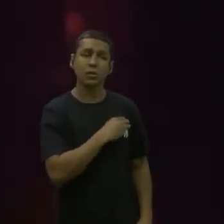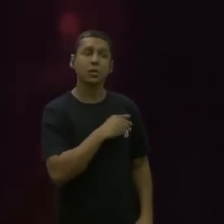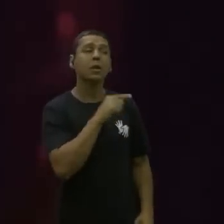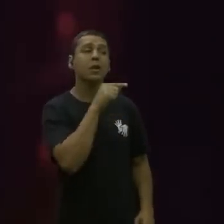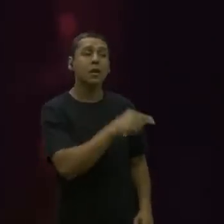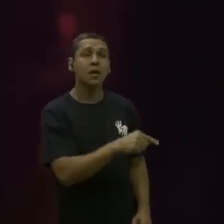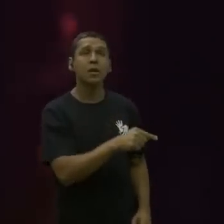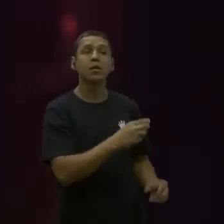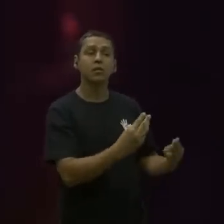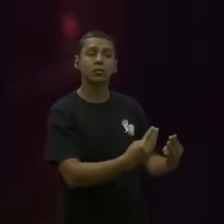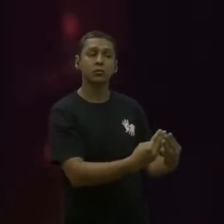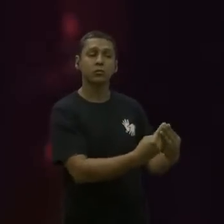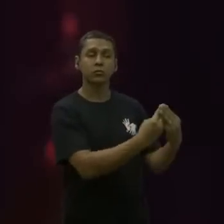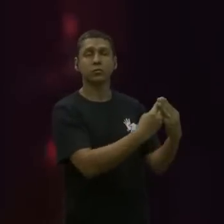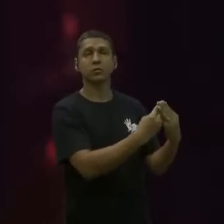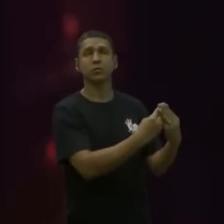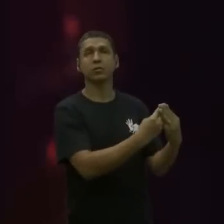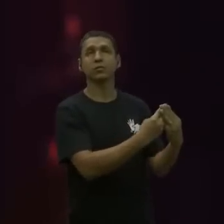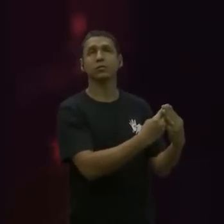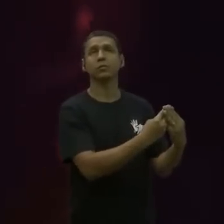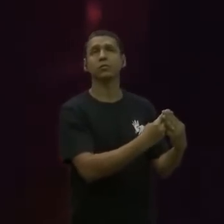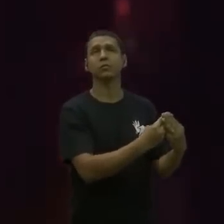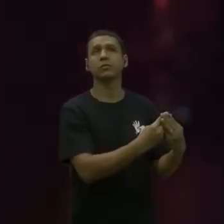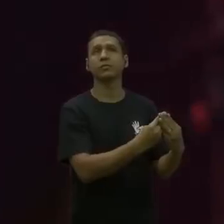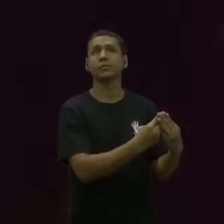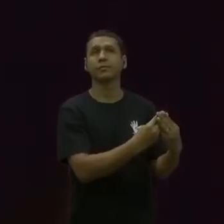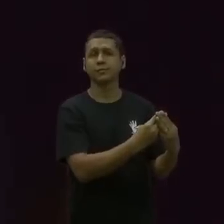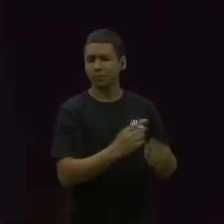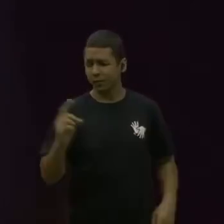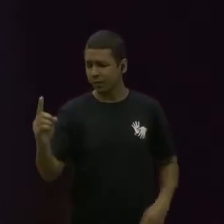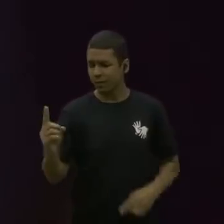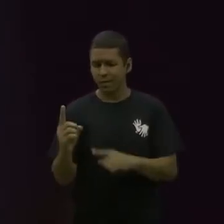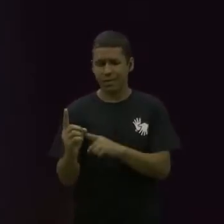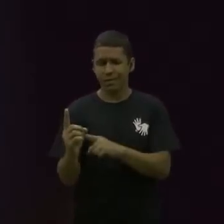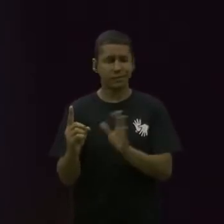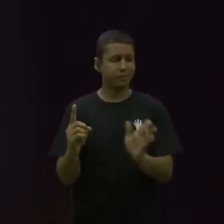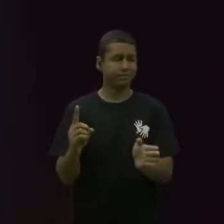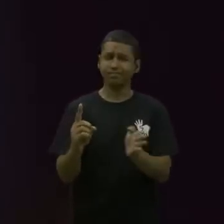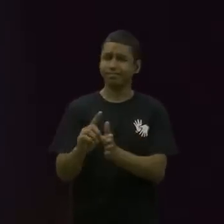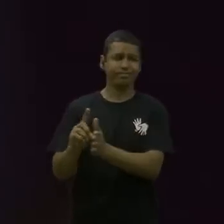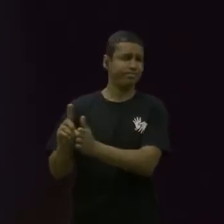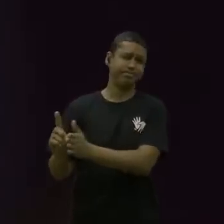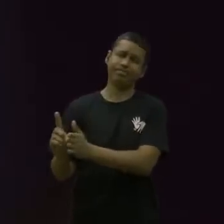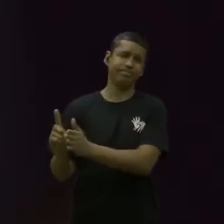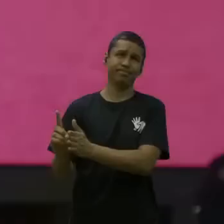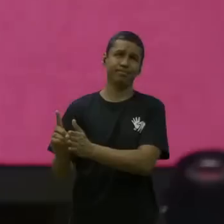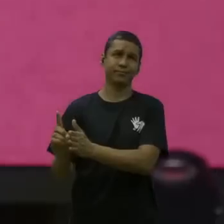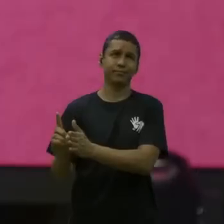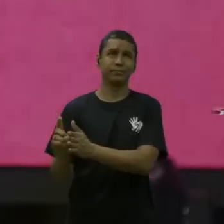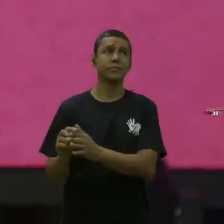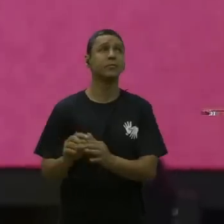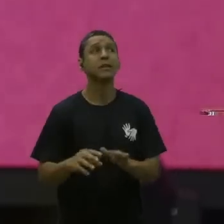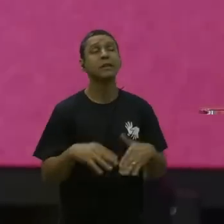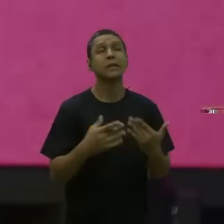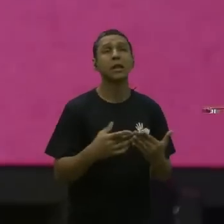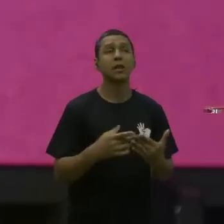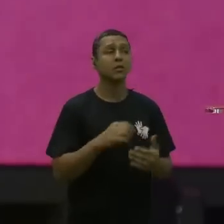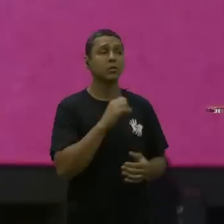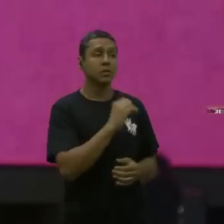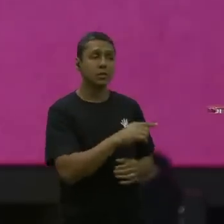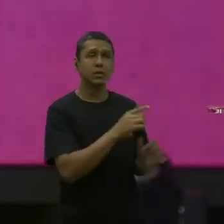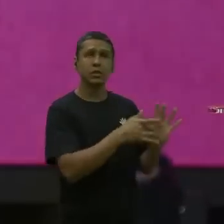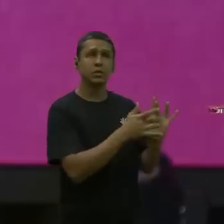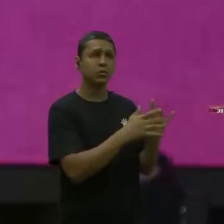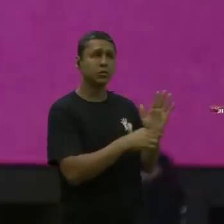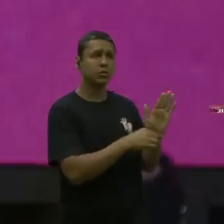os judeus? E ela não fazia parte dessa região. Então, se ele não alimentou ainda todos os judeus,